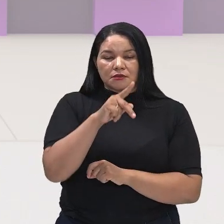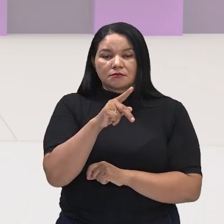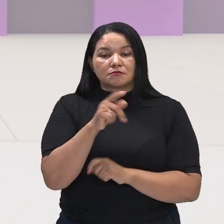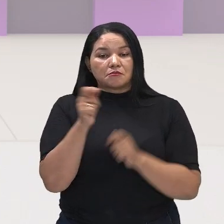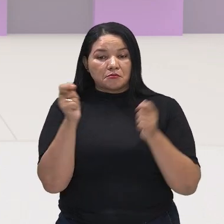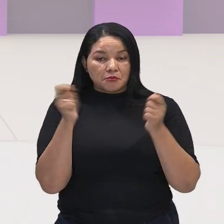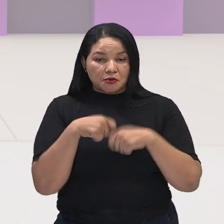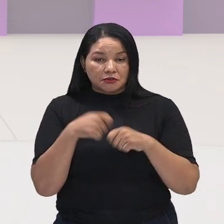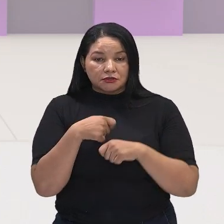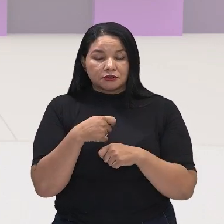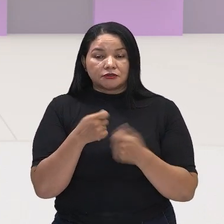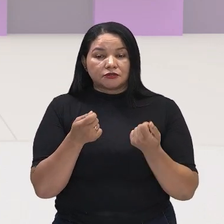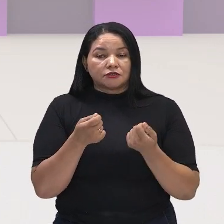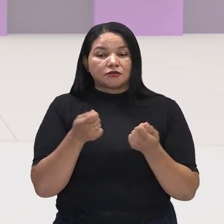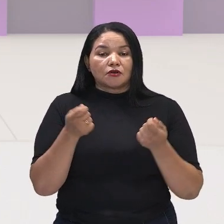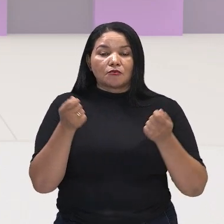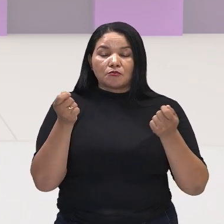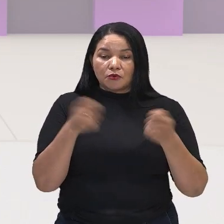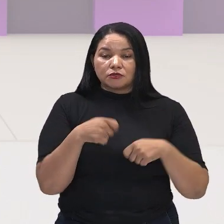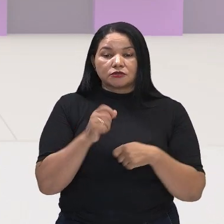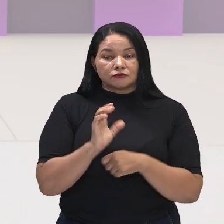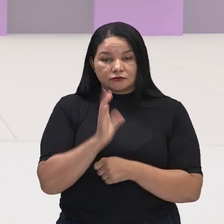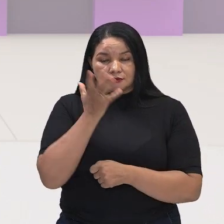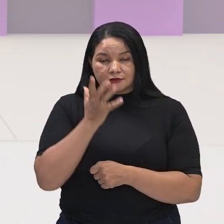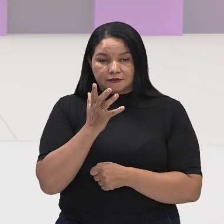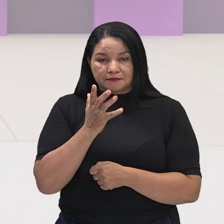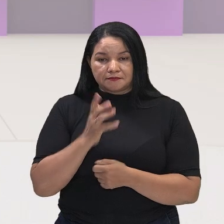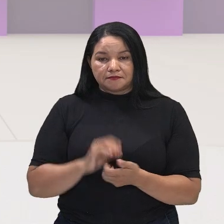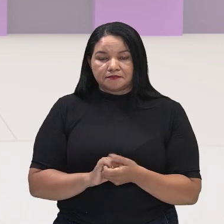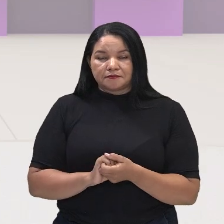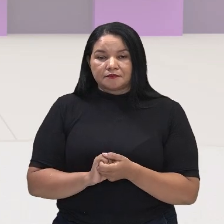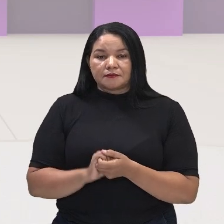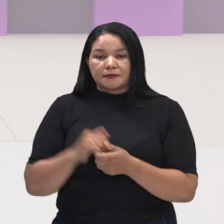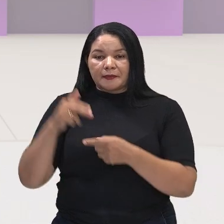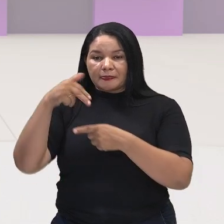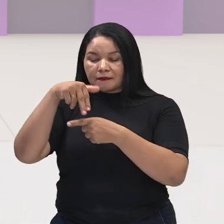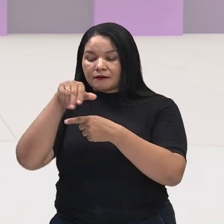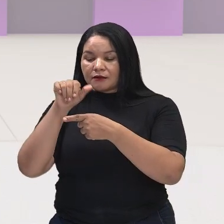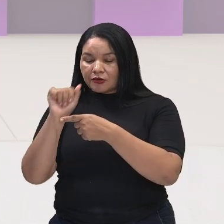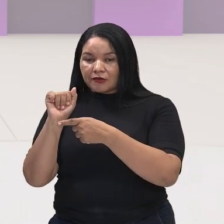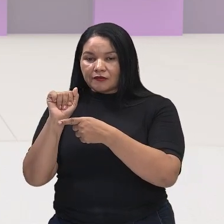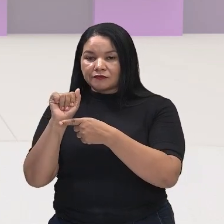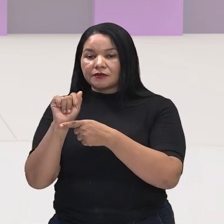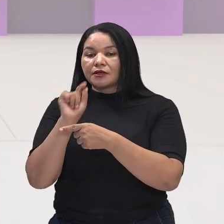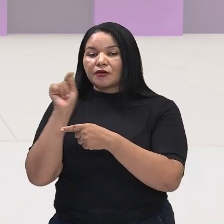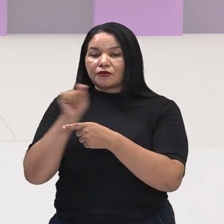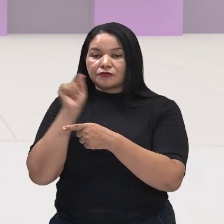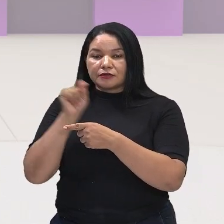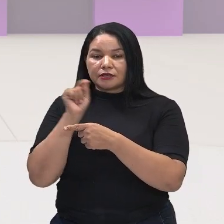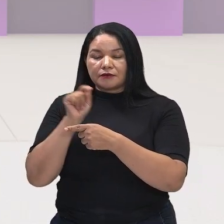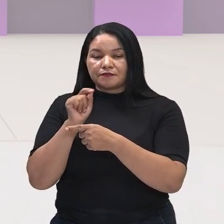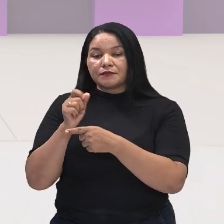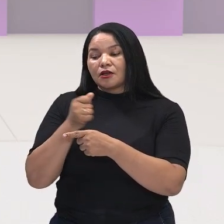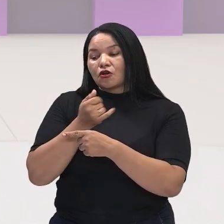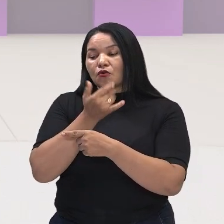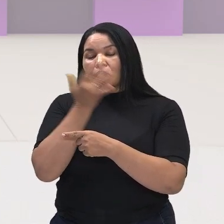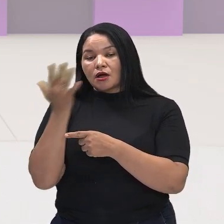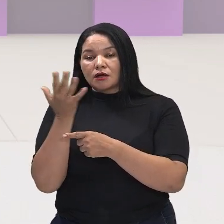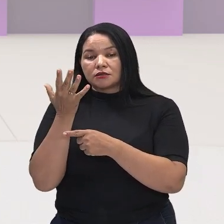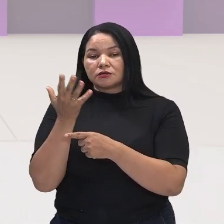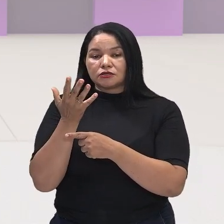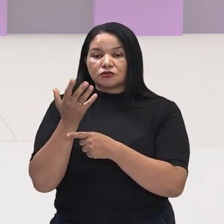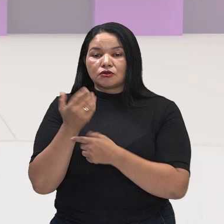de ocorrer esse evento A. O NA é justamente a quantidade de vezes que